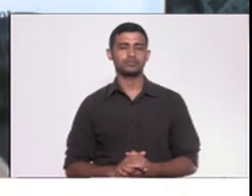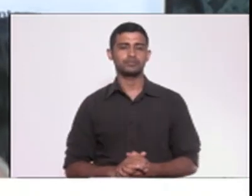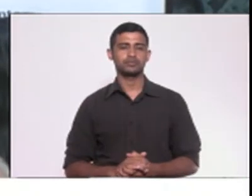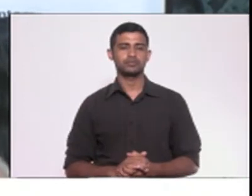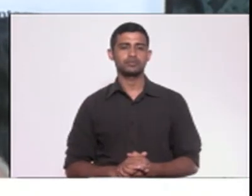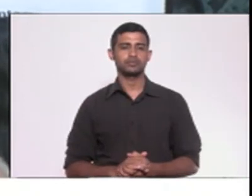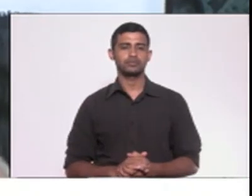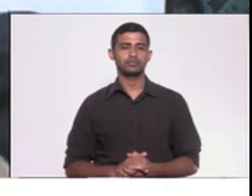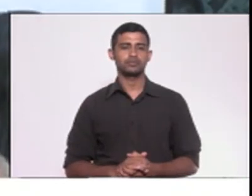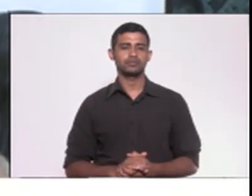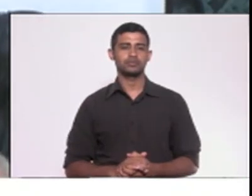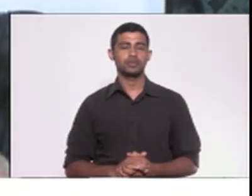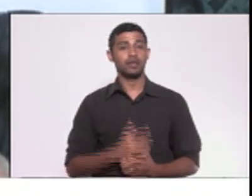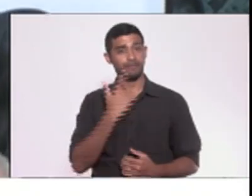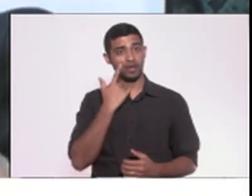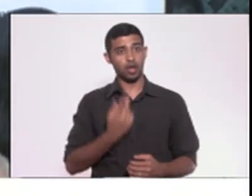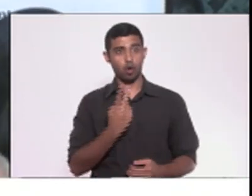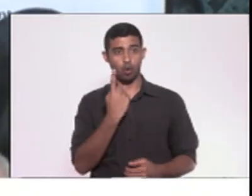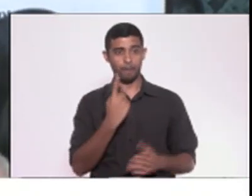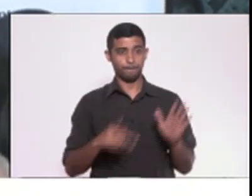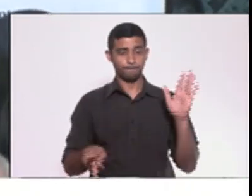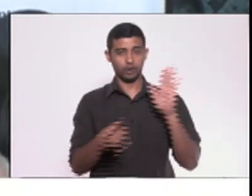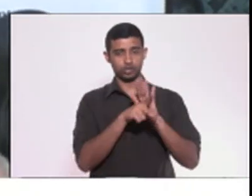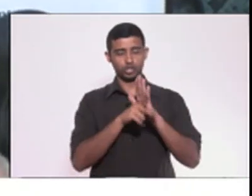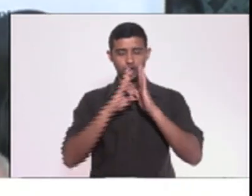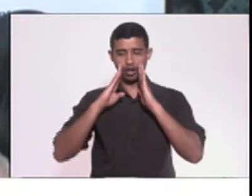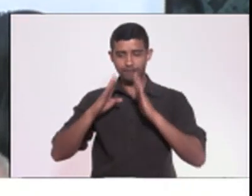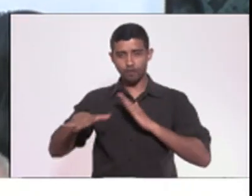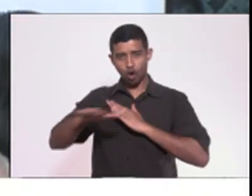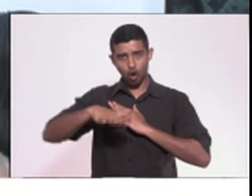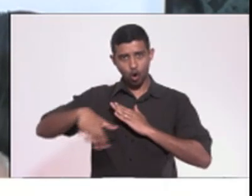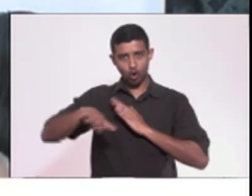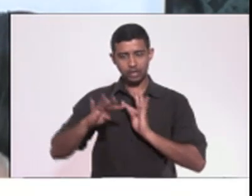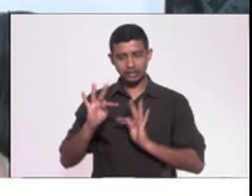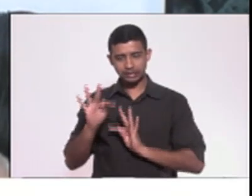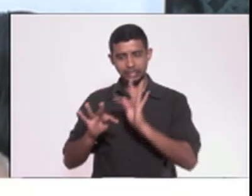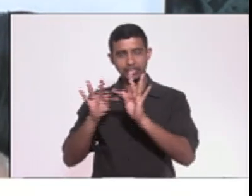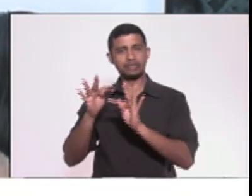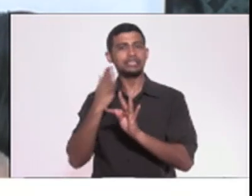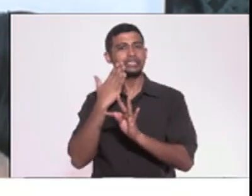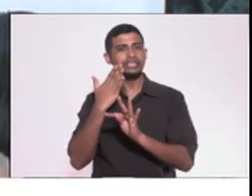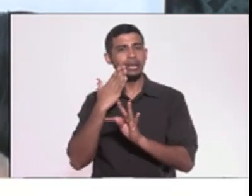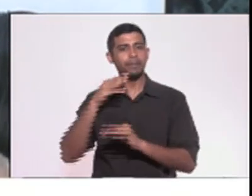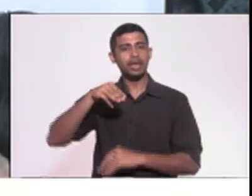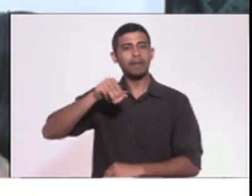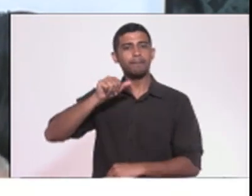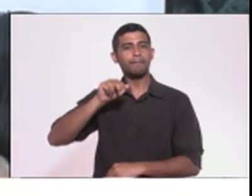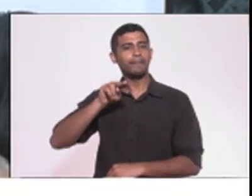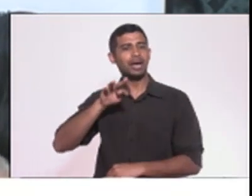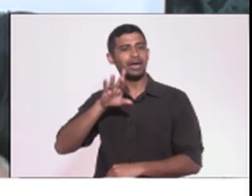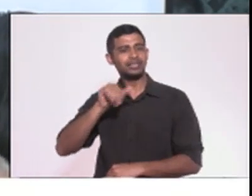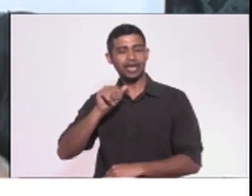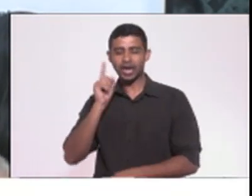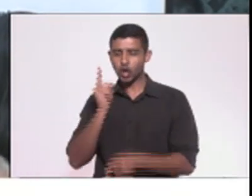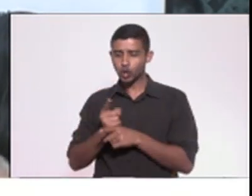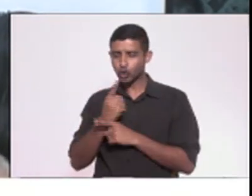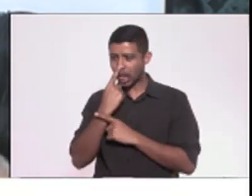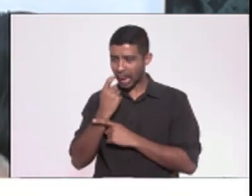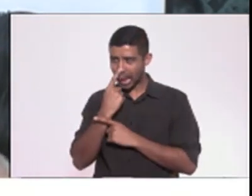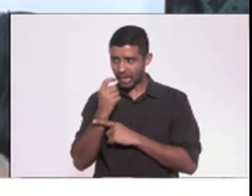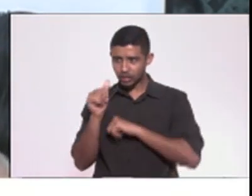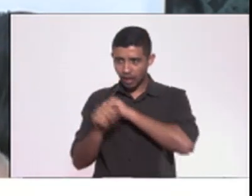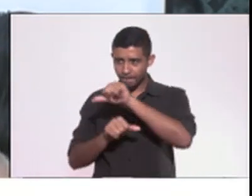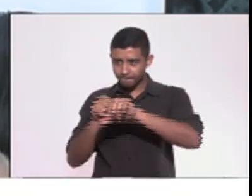um projeto voltado especificamente para tratamento da matéria orgânica encontrada no lixo e a